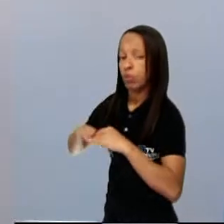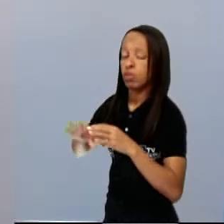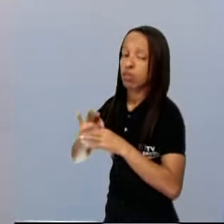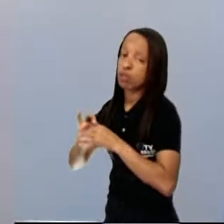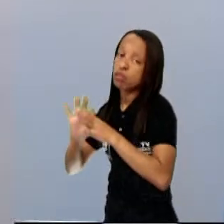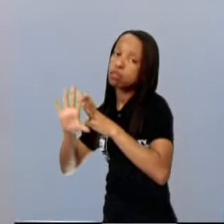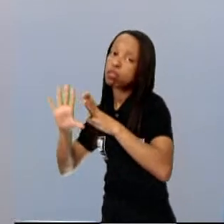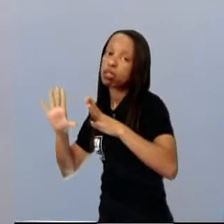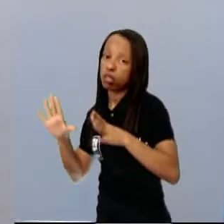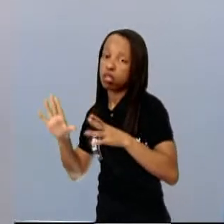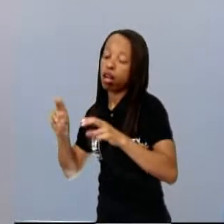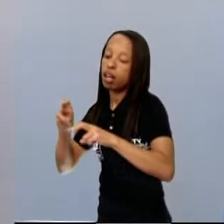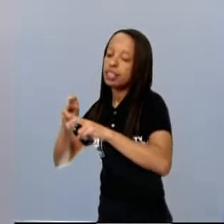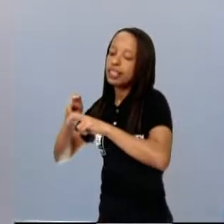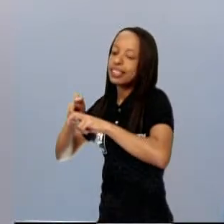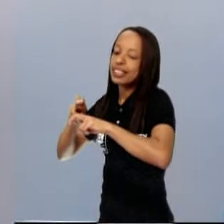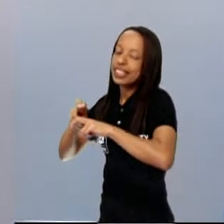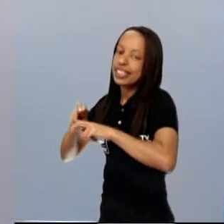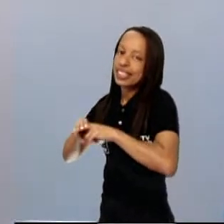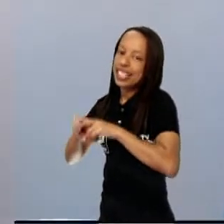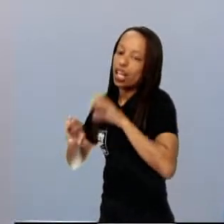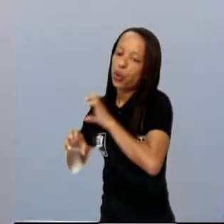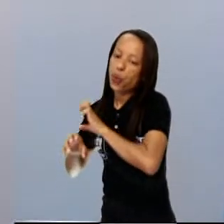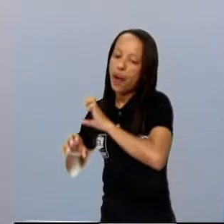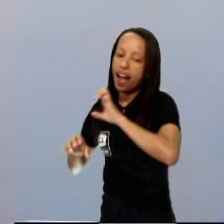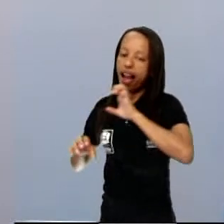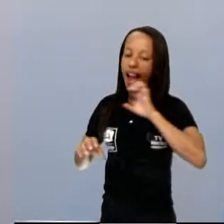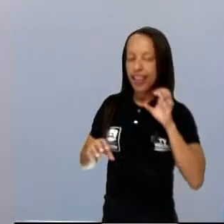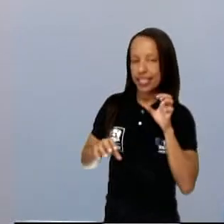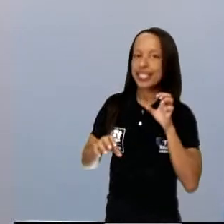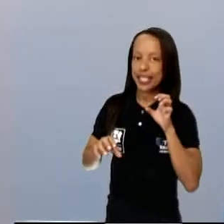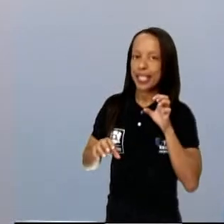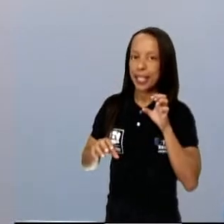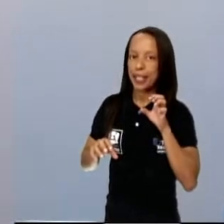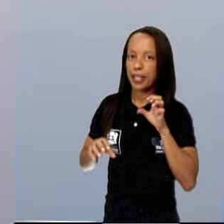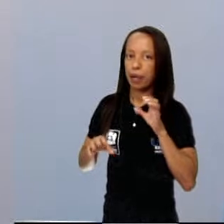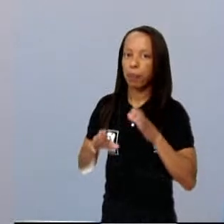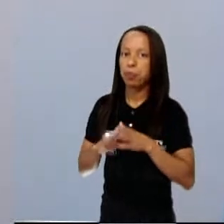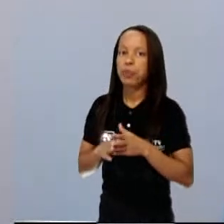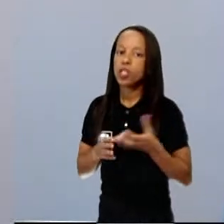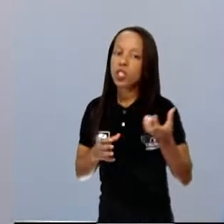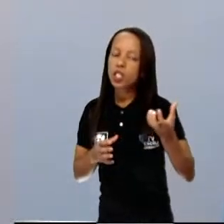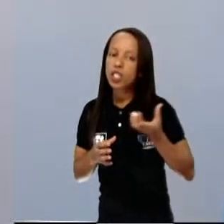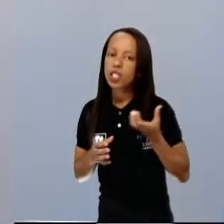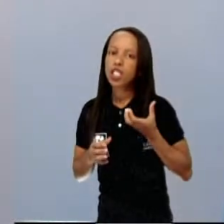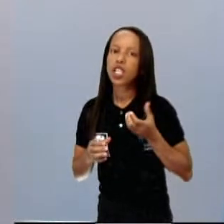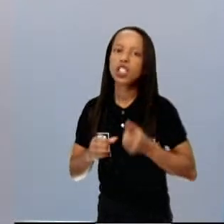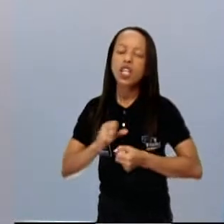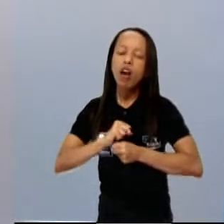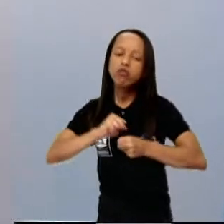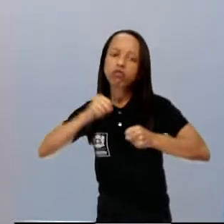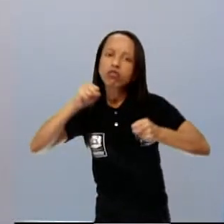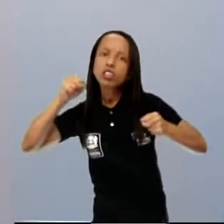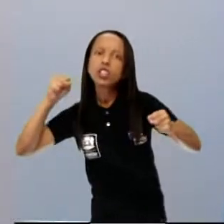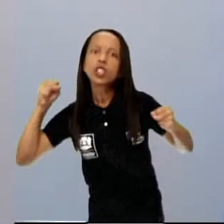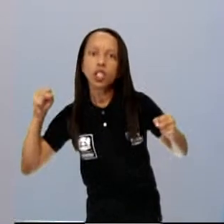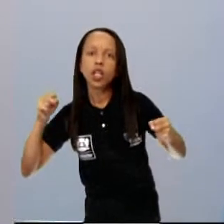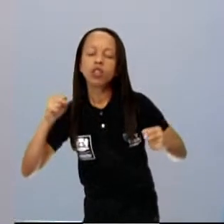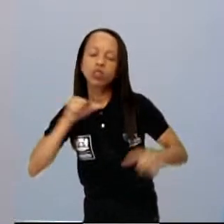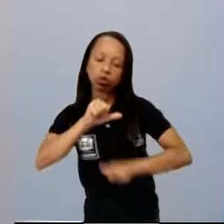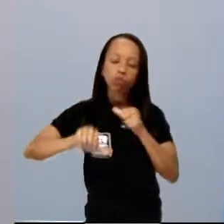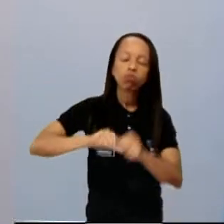eles se sentaram à esquerda, né, no lado esquerdo da sala, e queriam mudanças radicais. Um ponto importante,